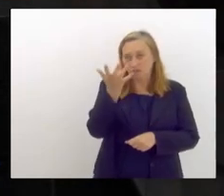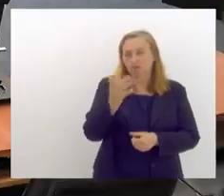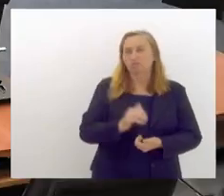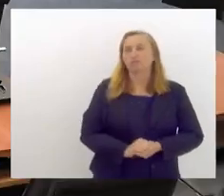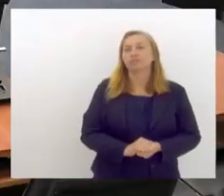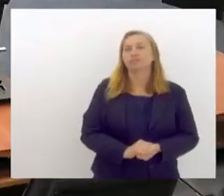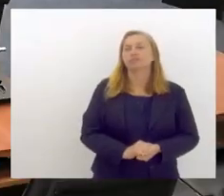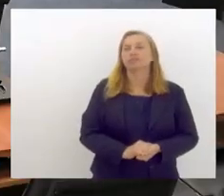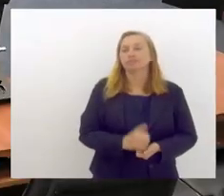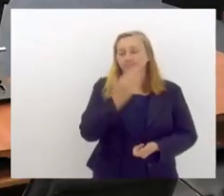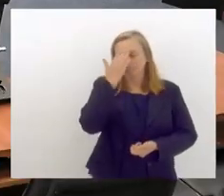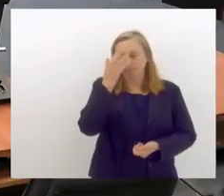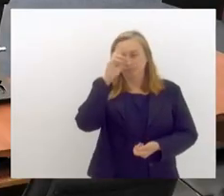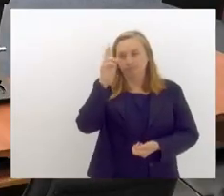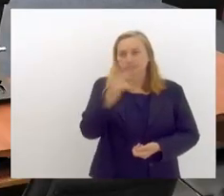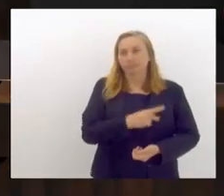presidente.